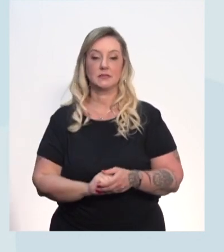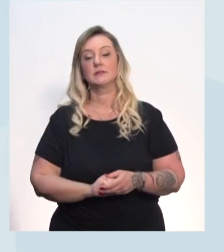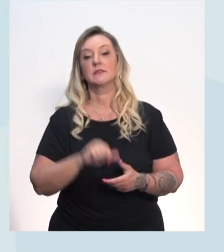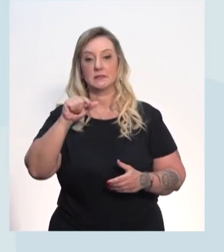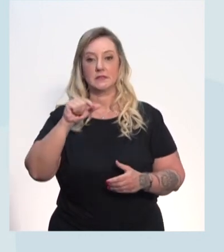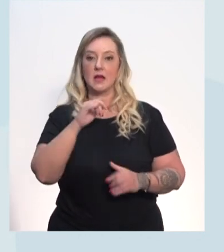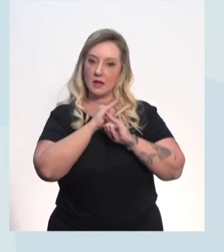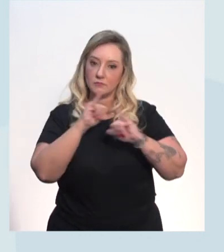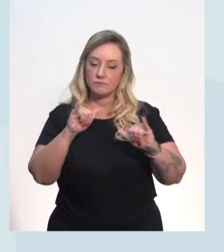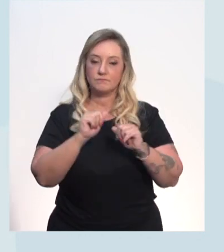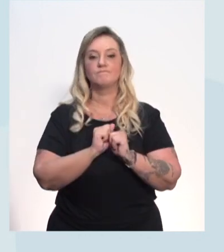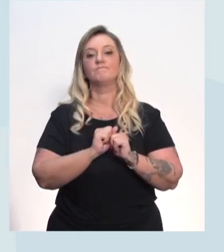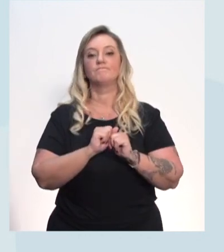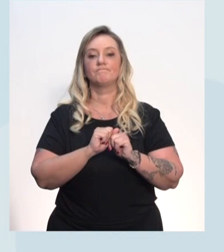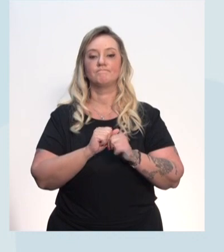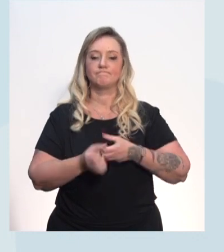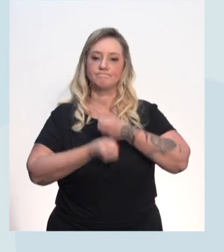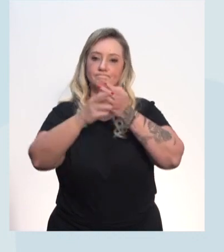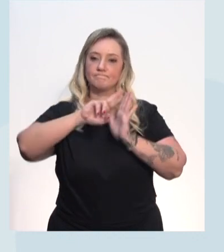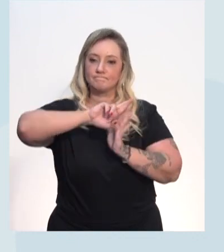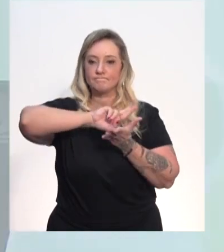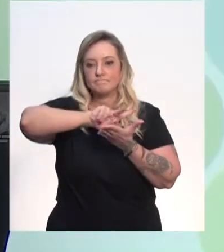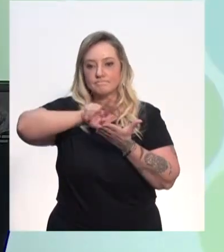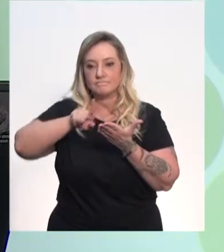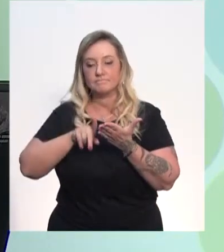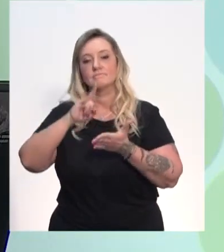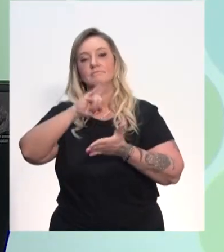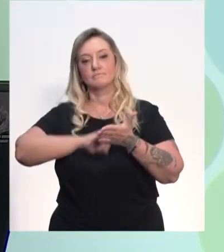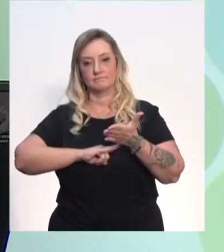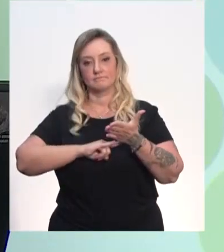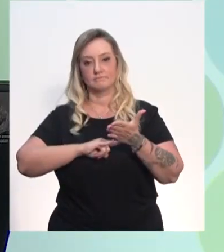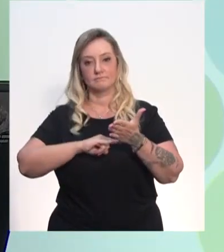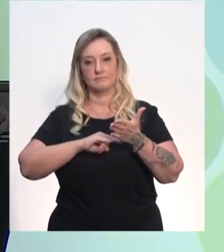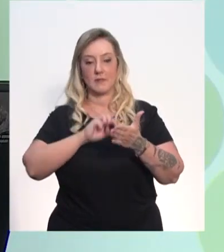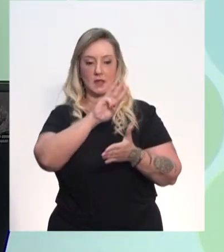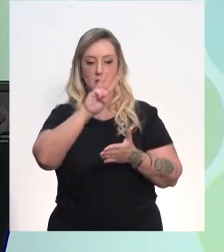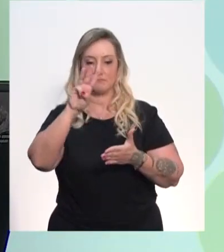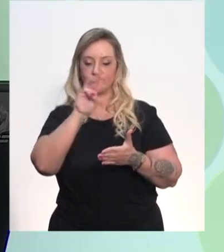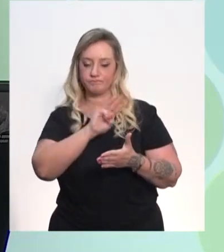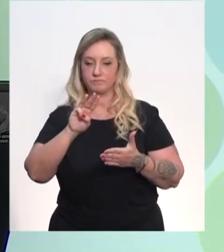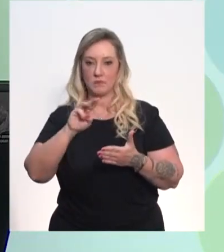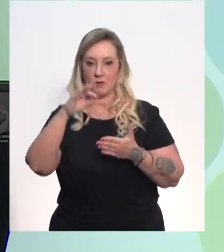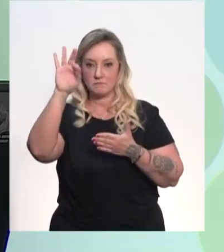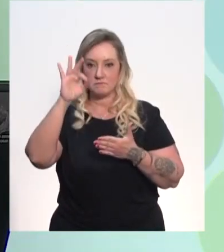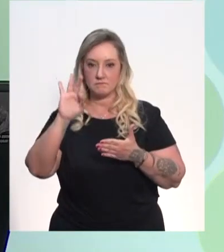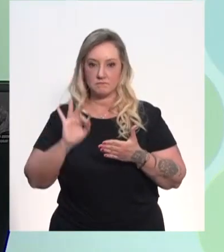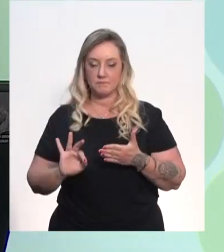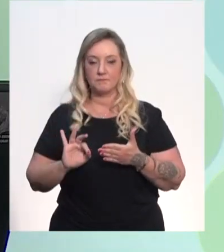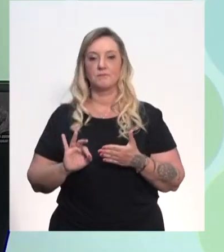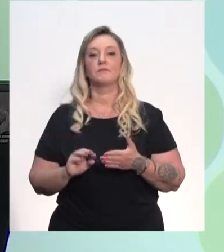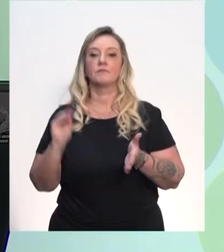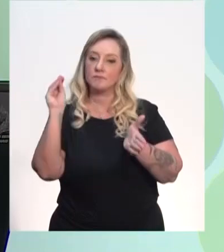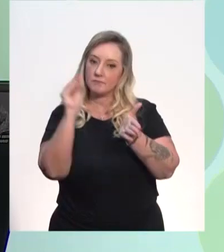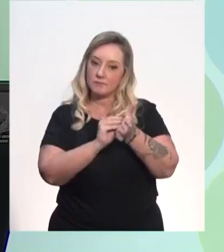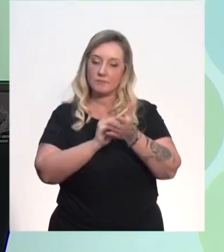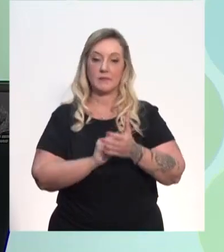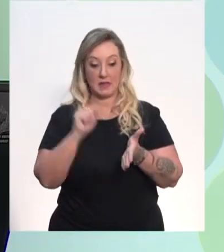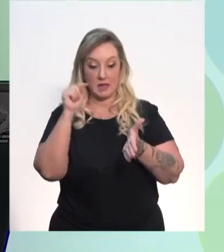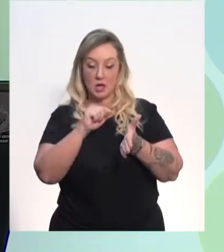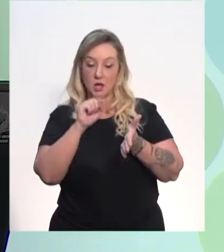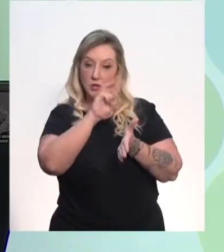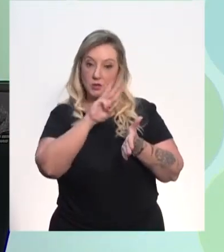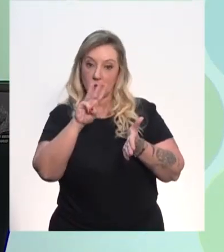região. O outro documento que nós citamos aí na apresentação é um documento que foi encaminhado para vocês